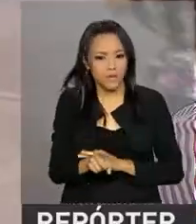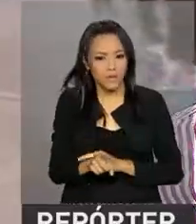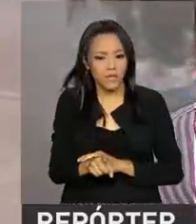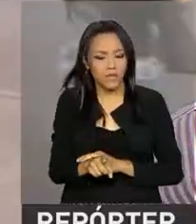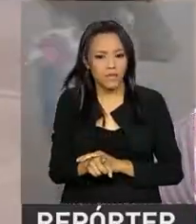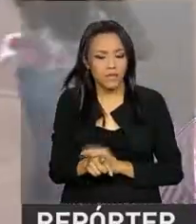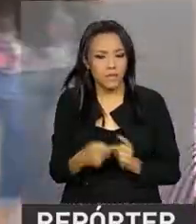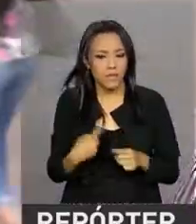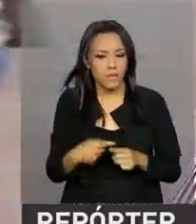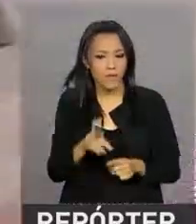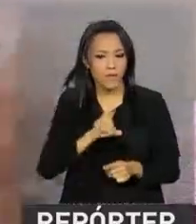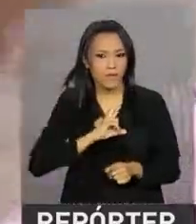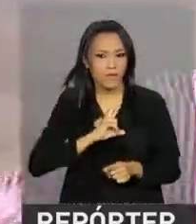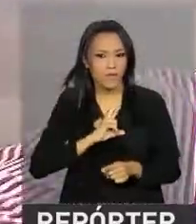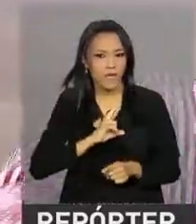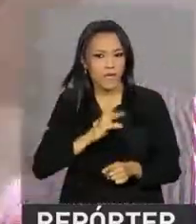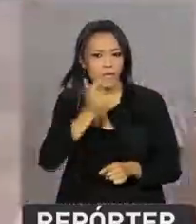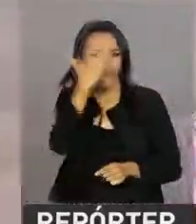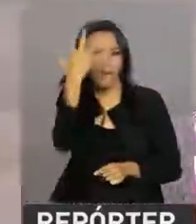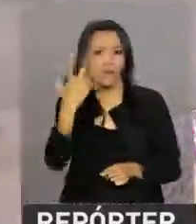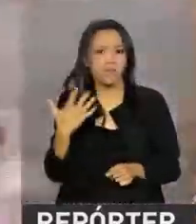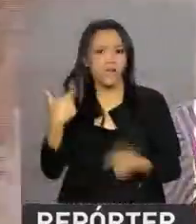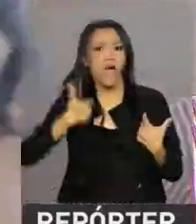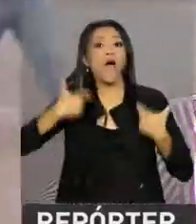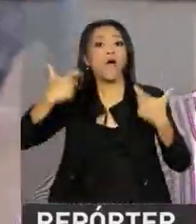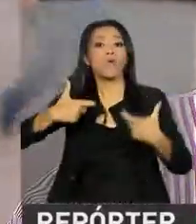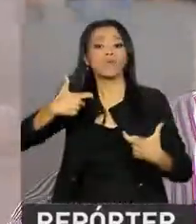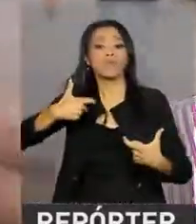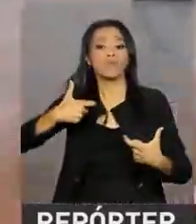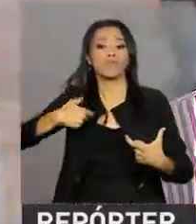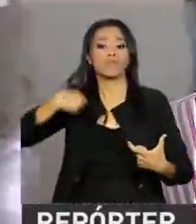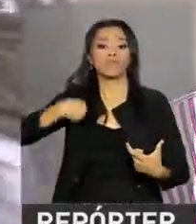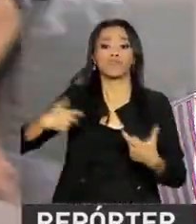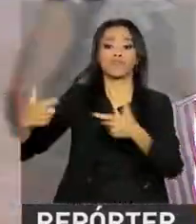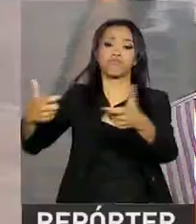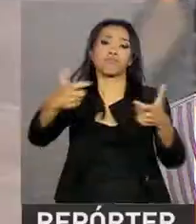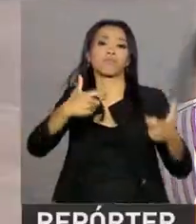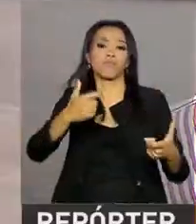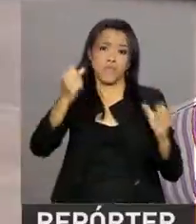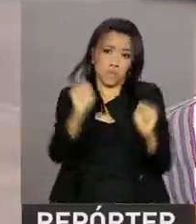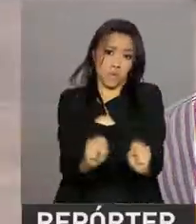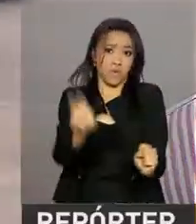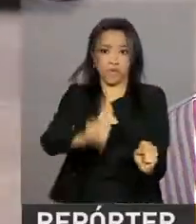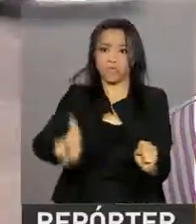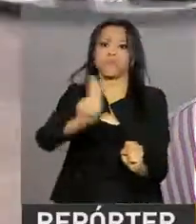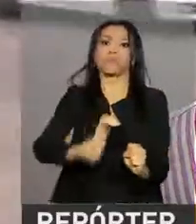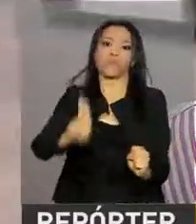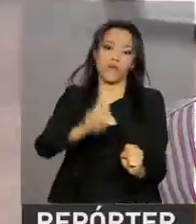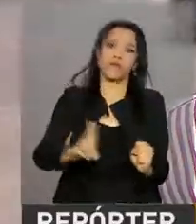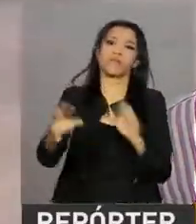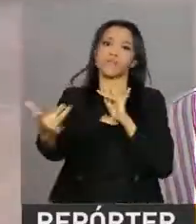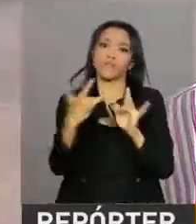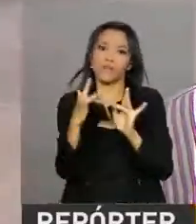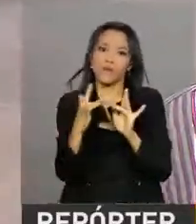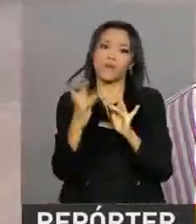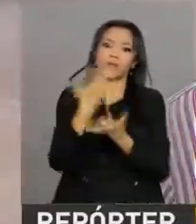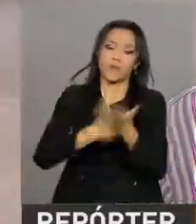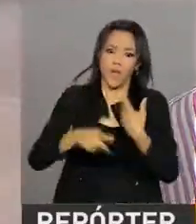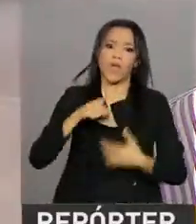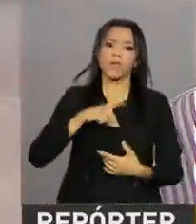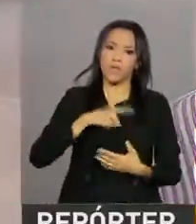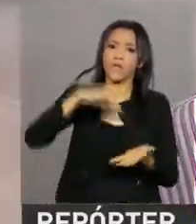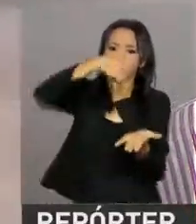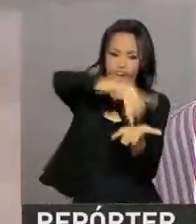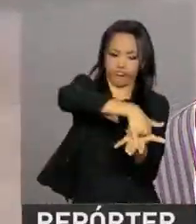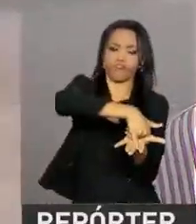Porque a facilidade de onde você está, onde você estiver, você pode usar, né? Comunicar. Eu tenho telefone